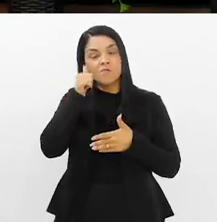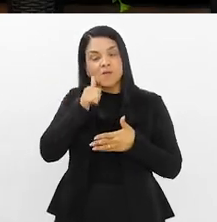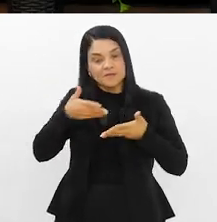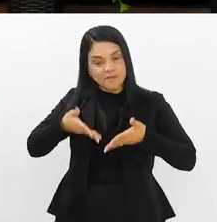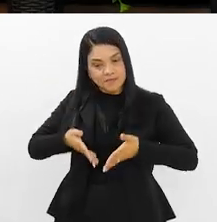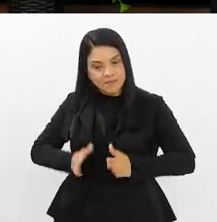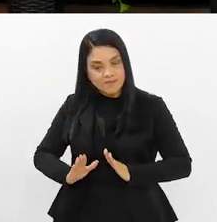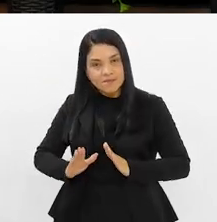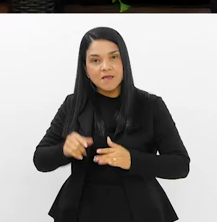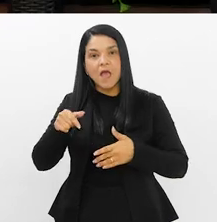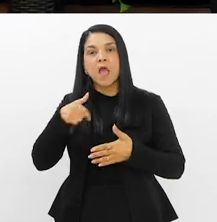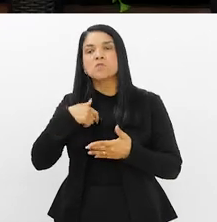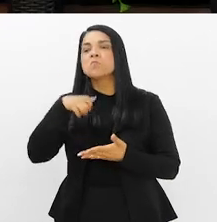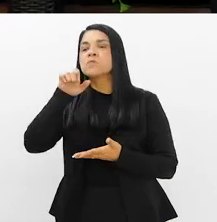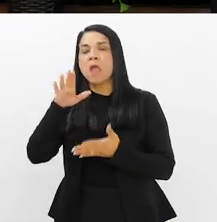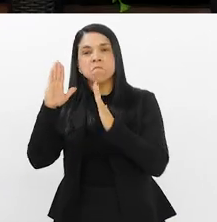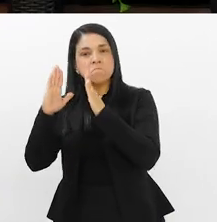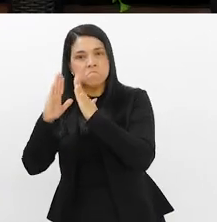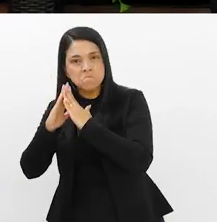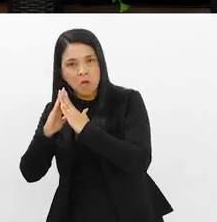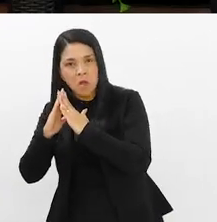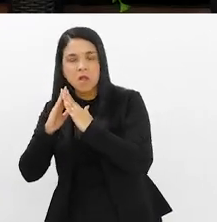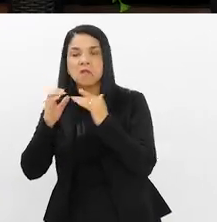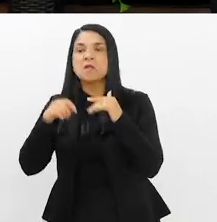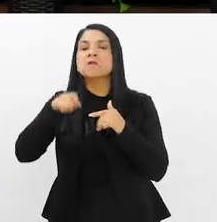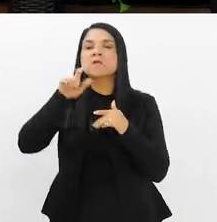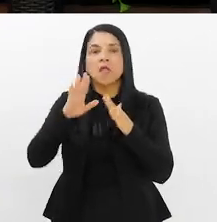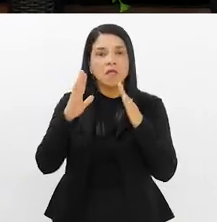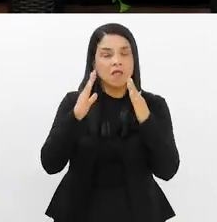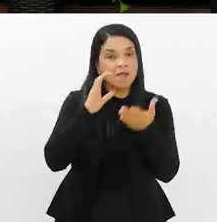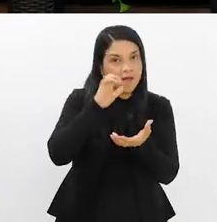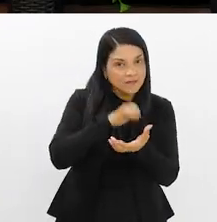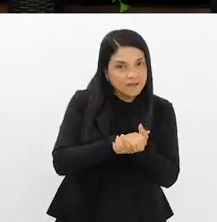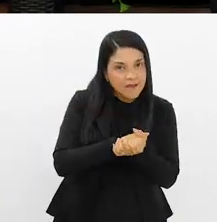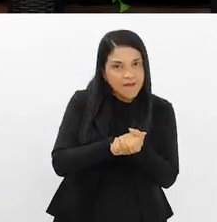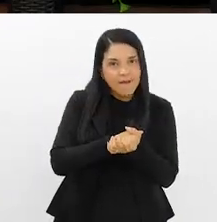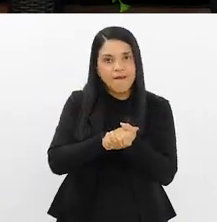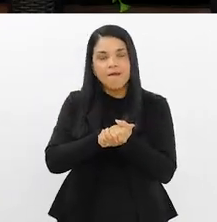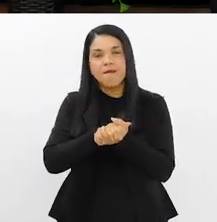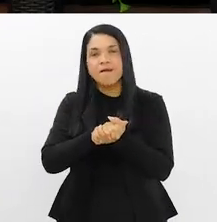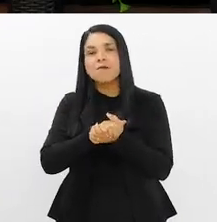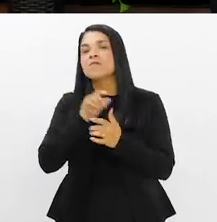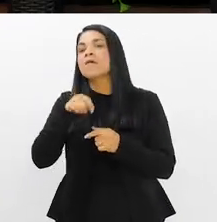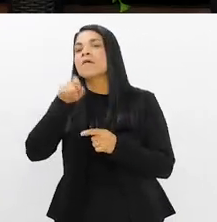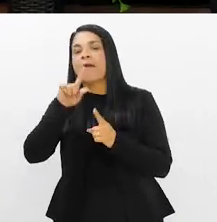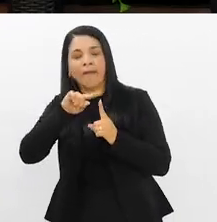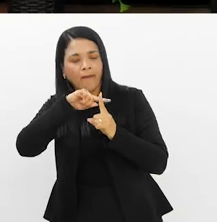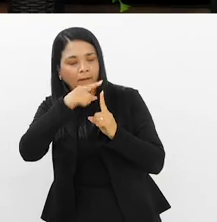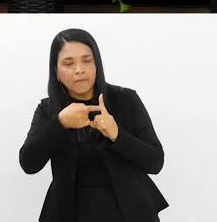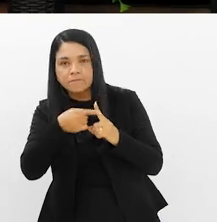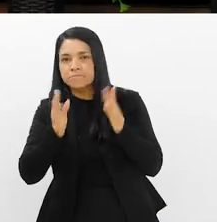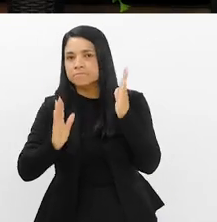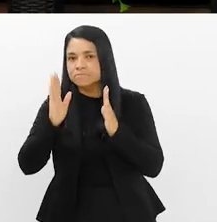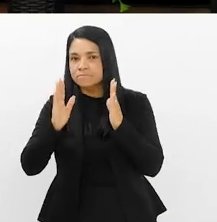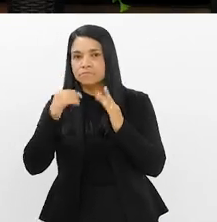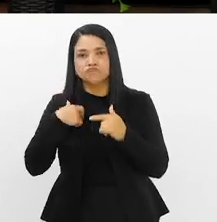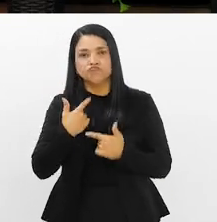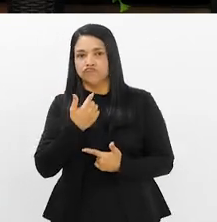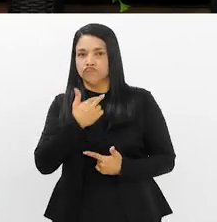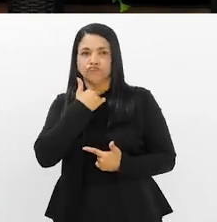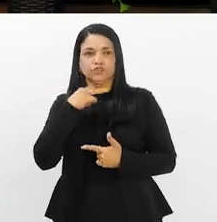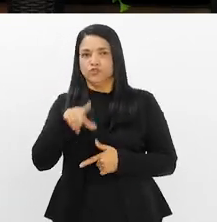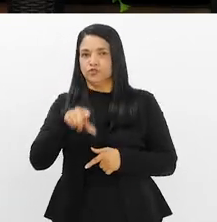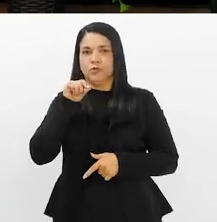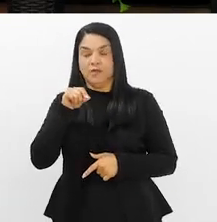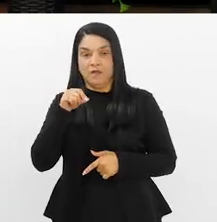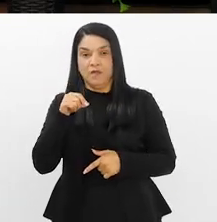Onde ela ia morar, com quem ela ia se casar, o que ela ia fazer, se ela ia gerar ou não podia escolher.